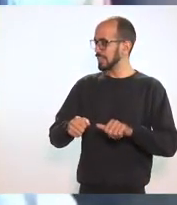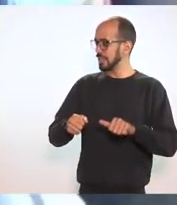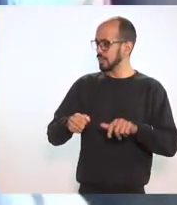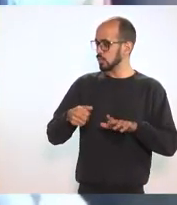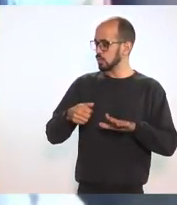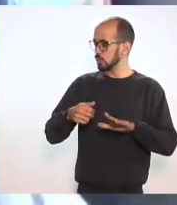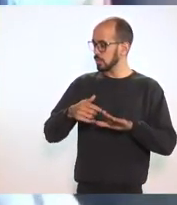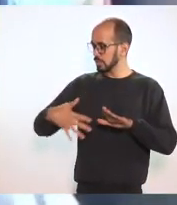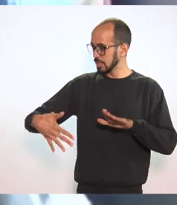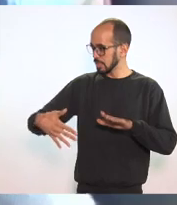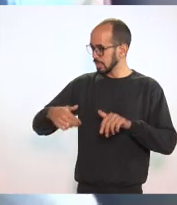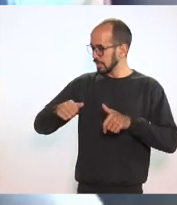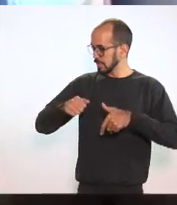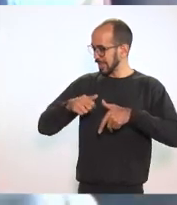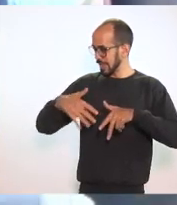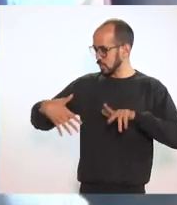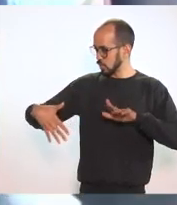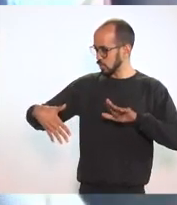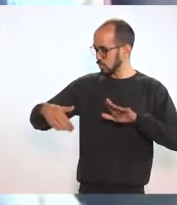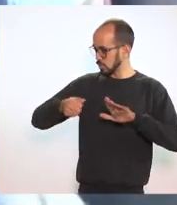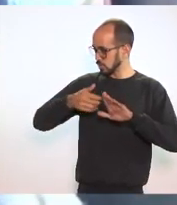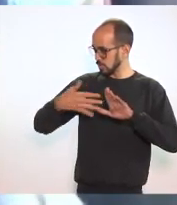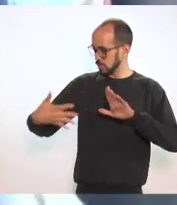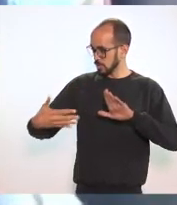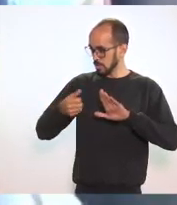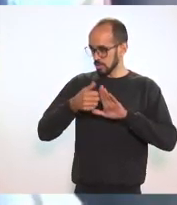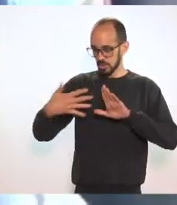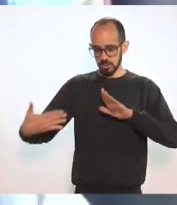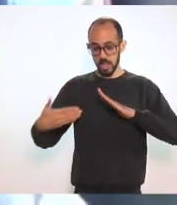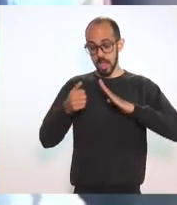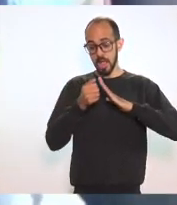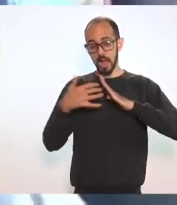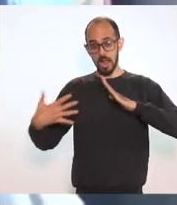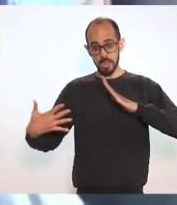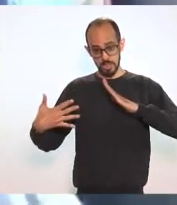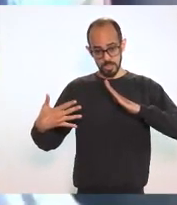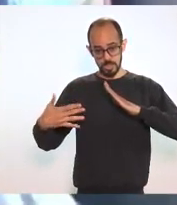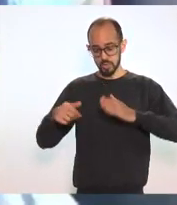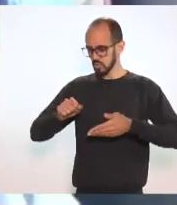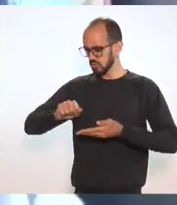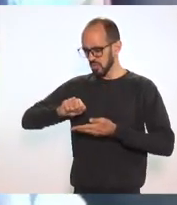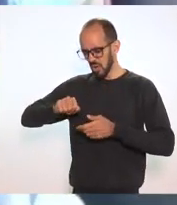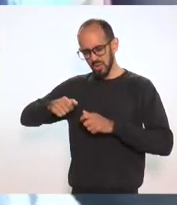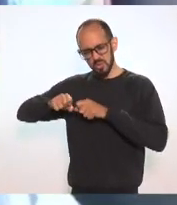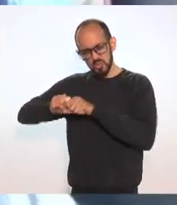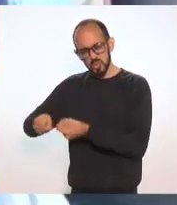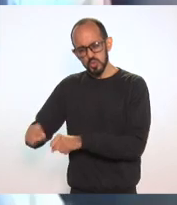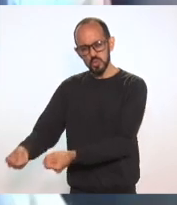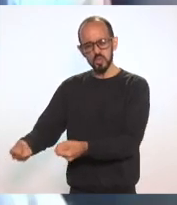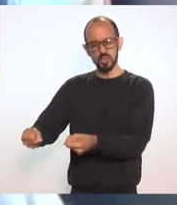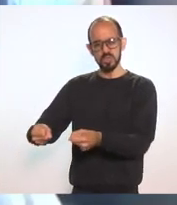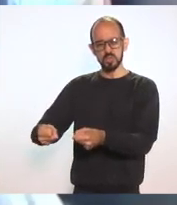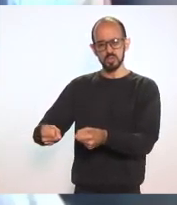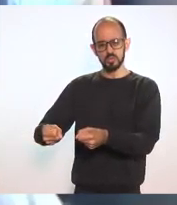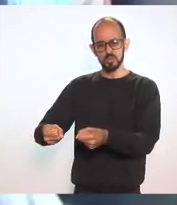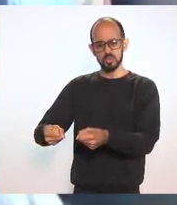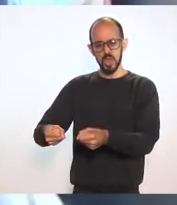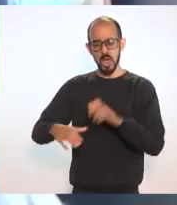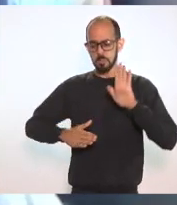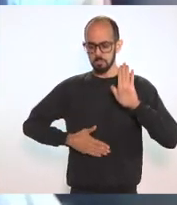dizimados. Muitos, os primeiros, a primeira leva, por traficantes de um determinado